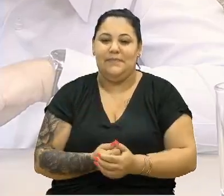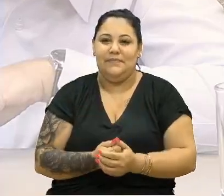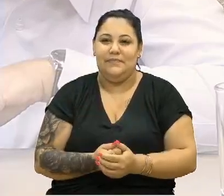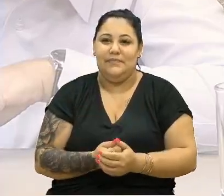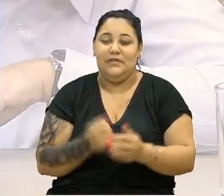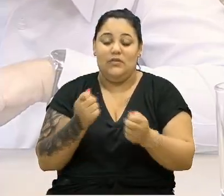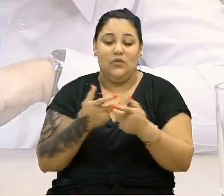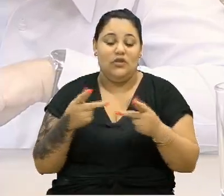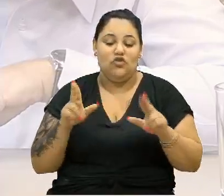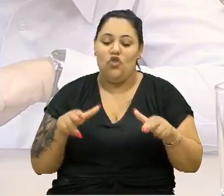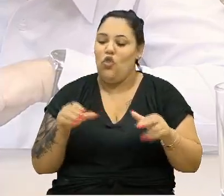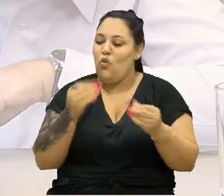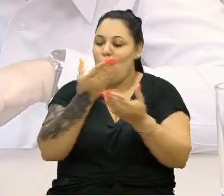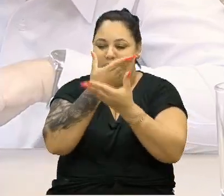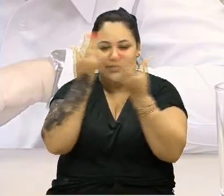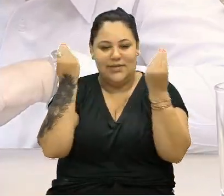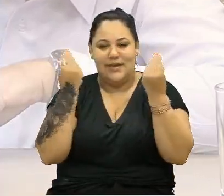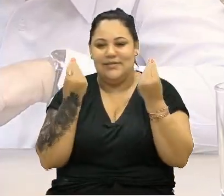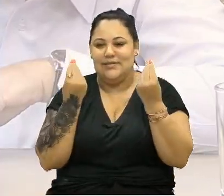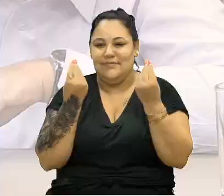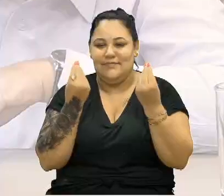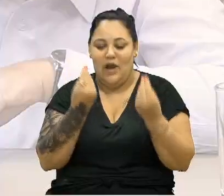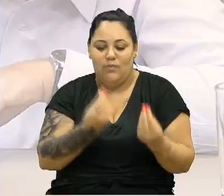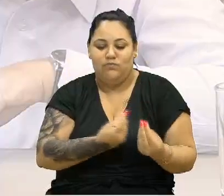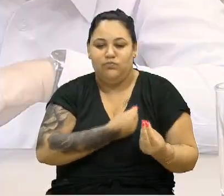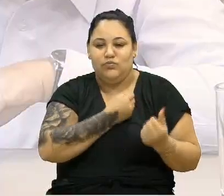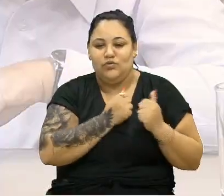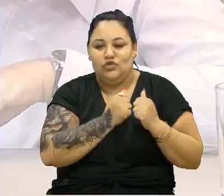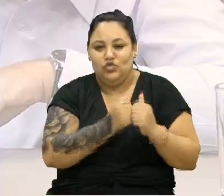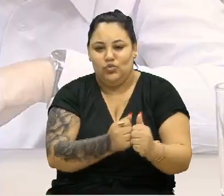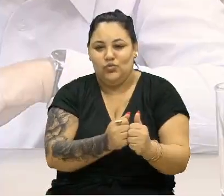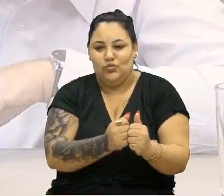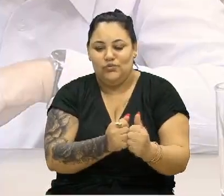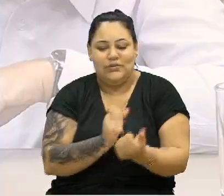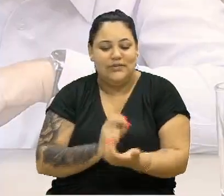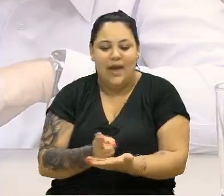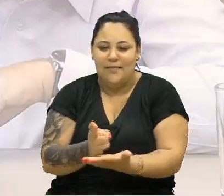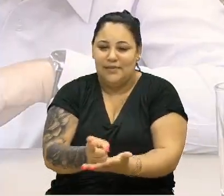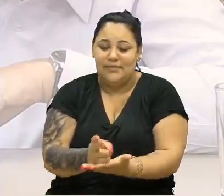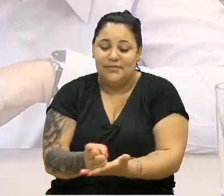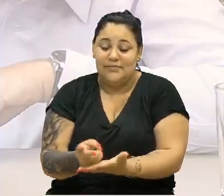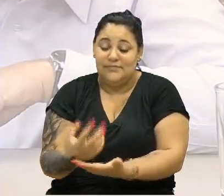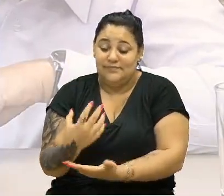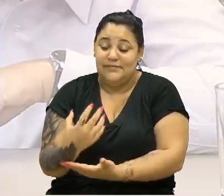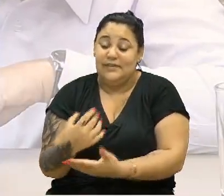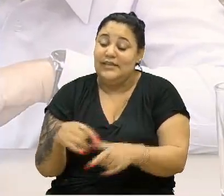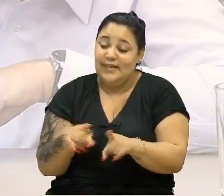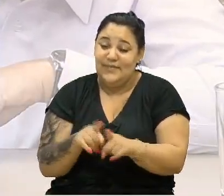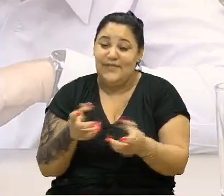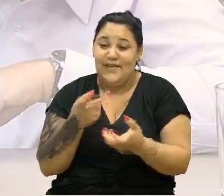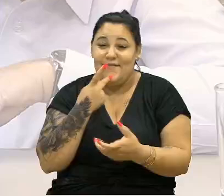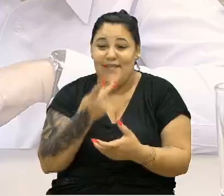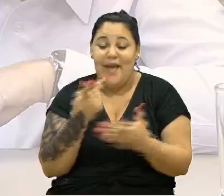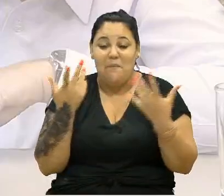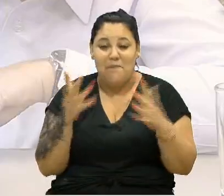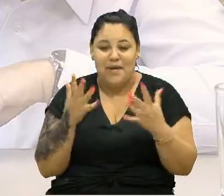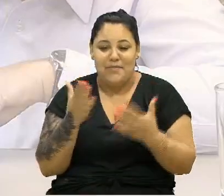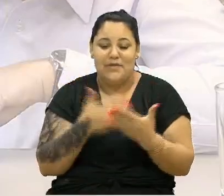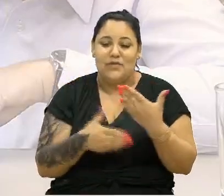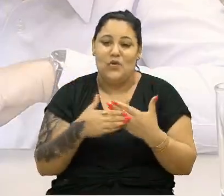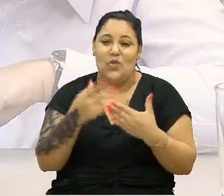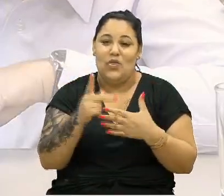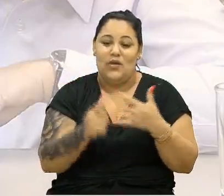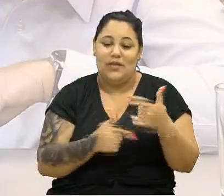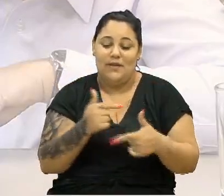gente não esquece, a gente leva para a vida e para sempre. E da mesma forma quero dizer para o senhor que, além de parabenizar por todo o seu trabalho,